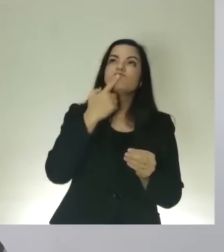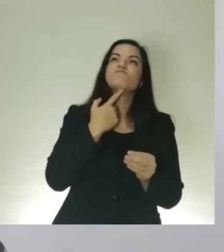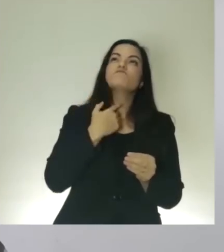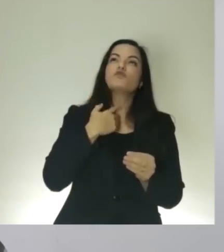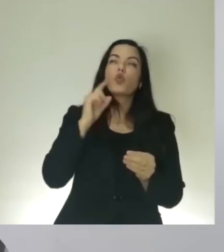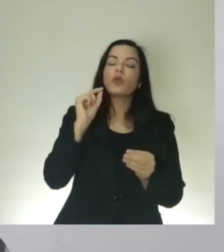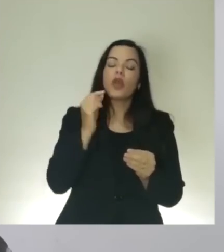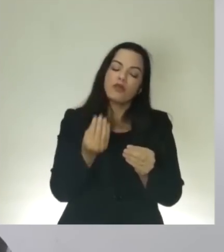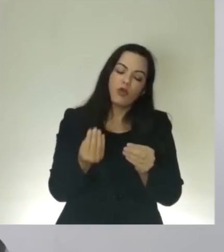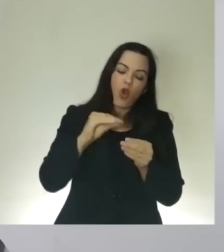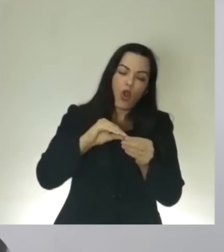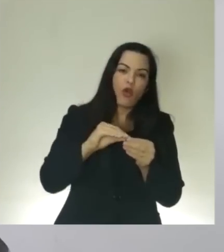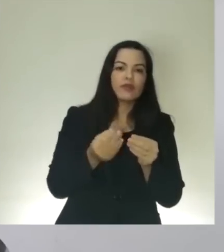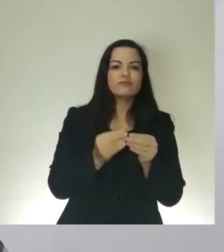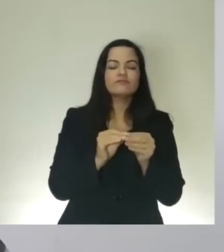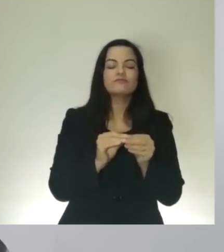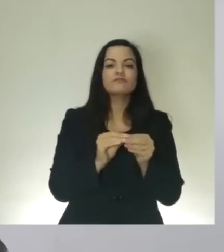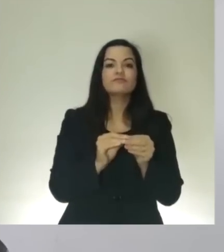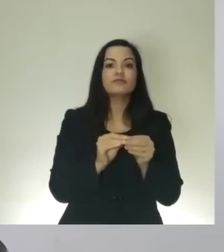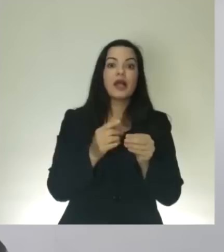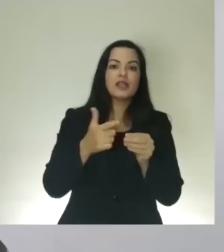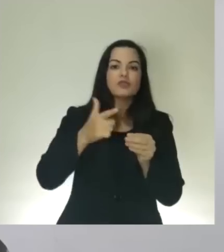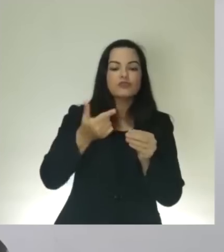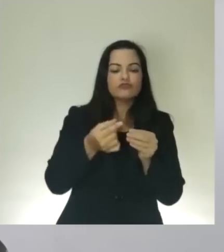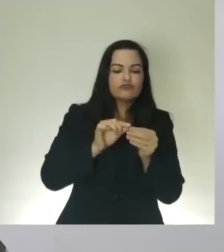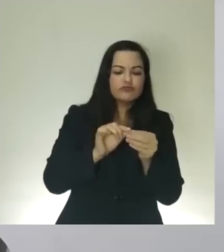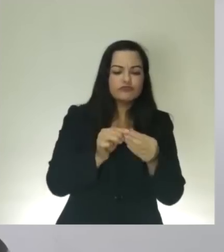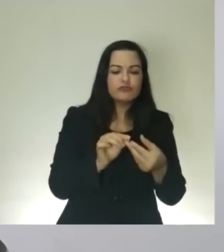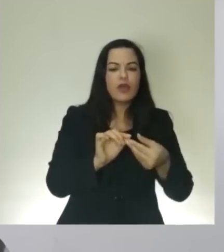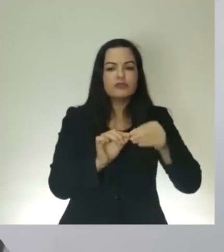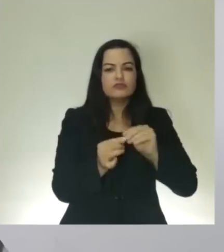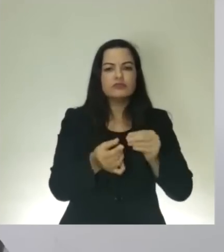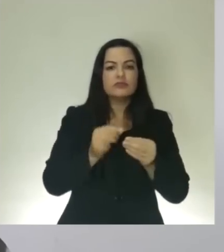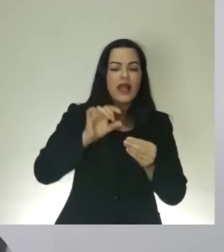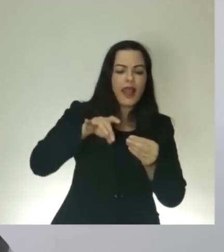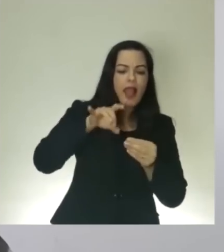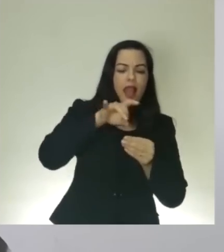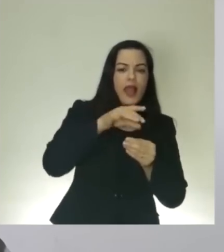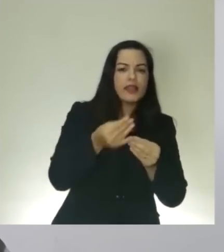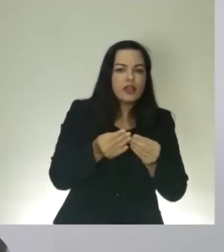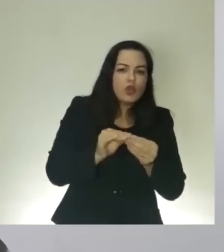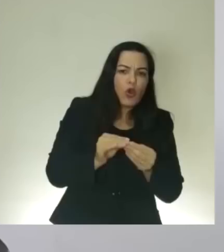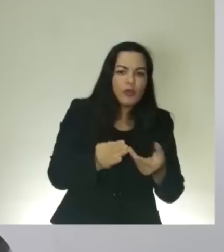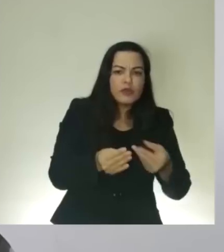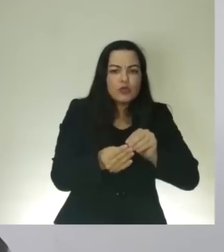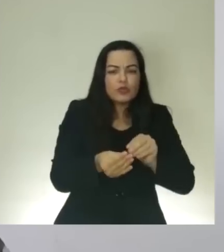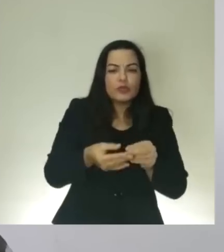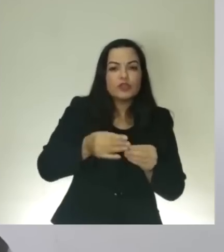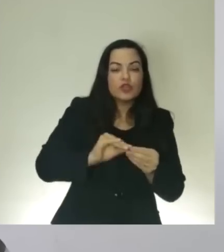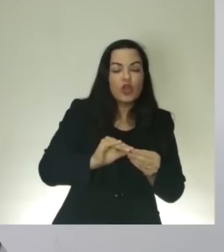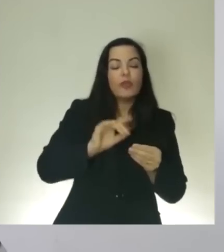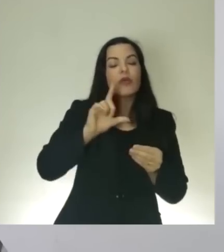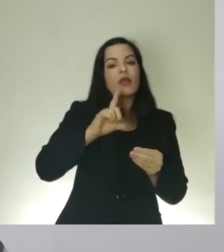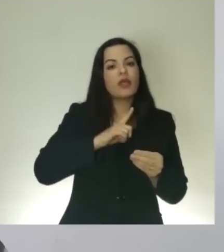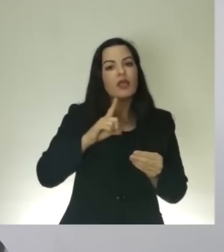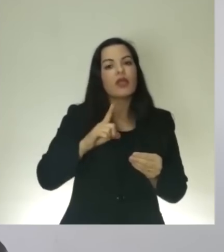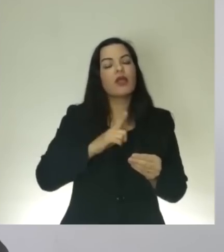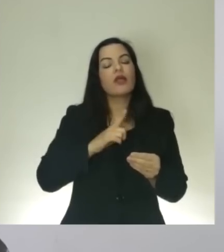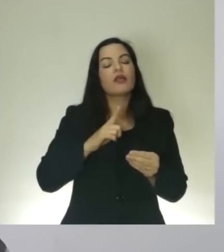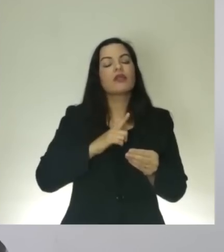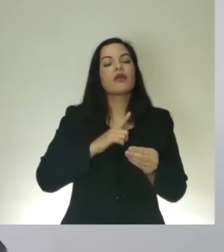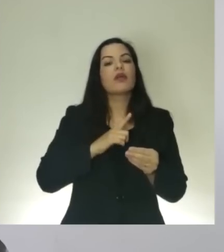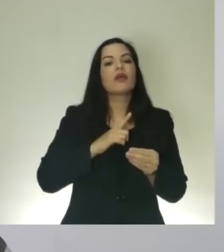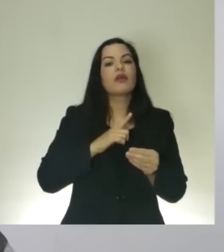para ela. E isso, a confecção do Chisuru, vai trazer sorte para a